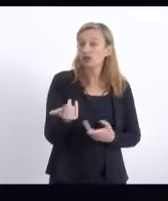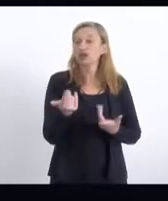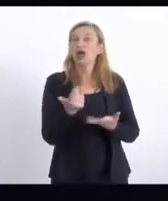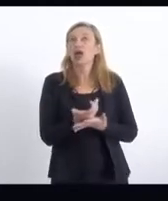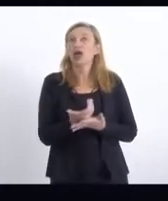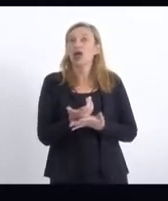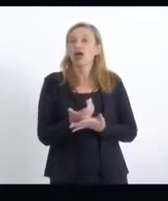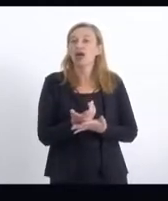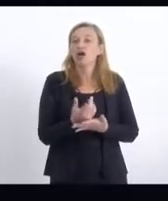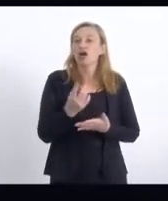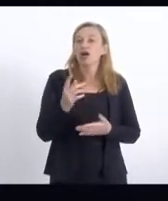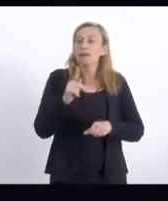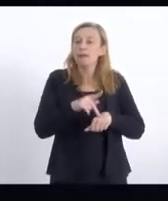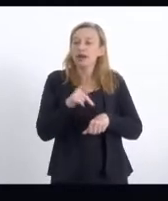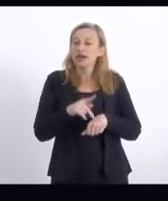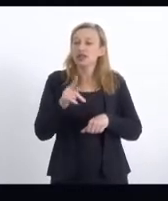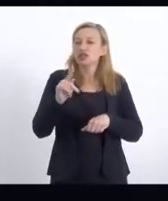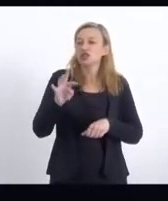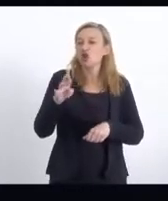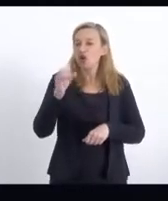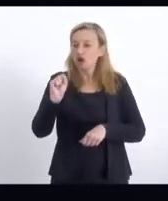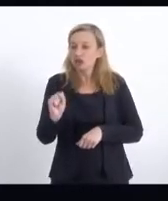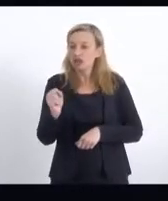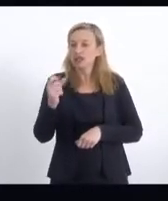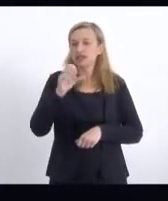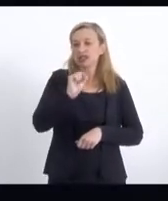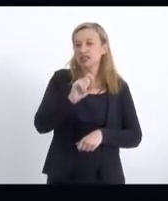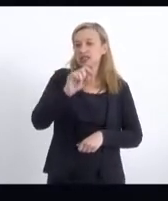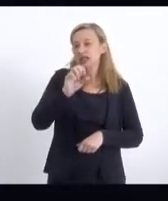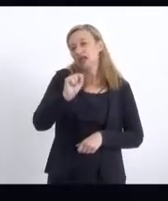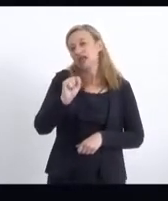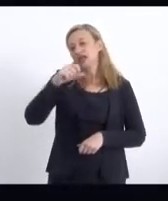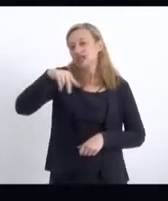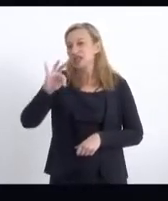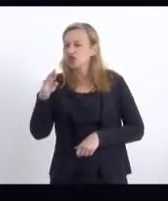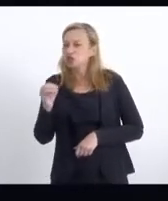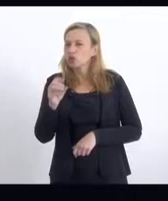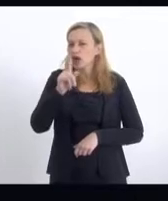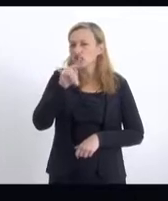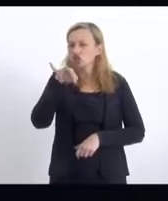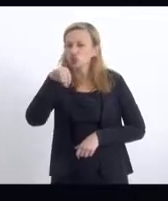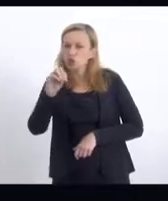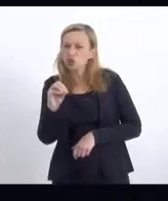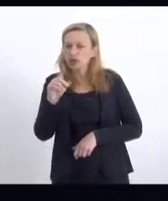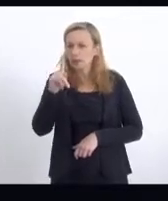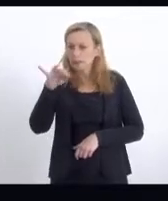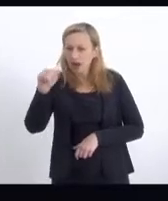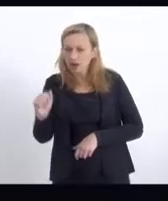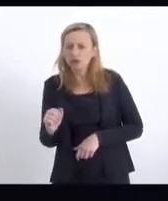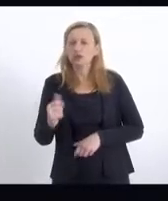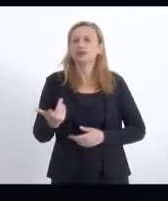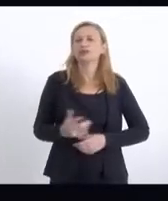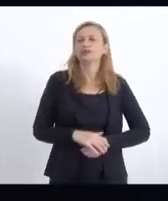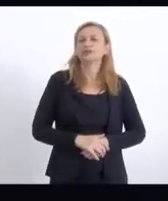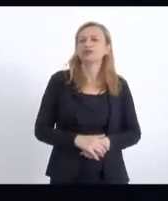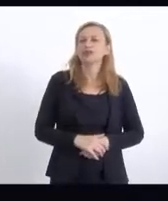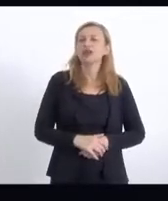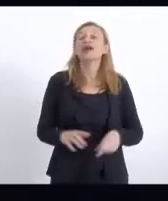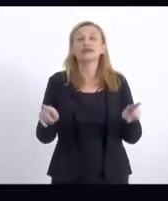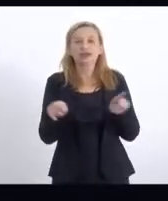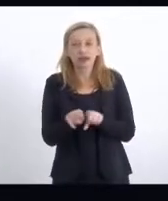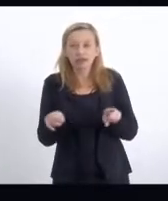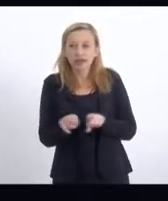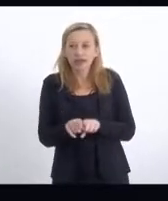de rochas ornamentais em Santo Antônio de Pada, através de uma parceria com o sindicato local, Simagram.